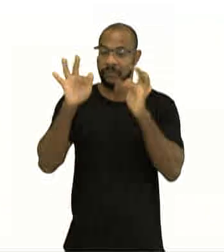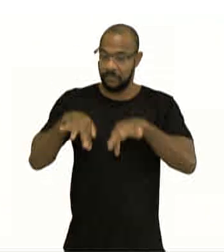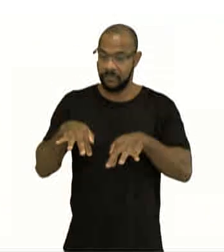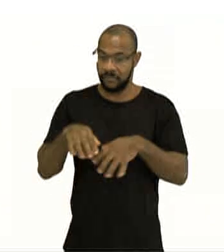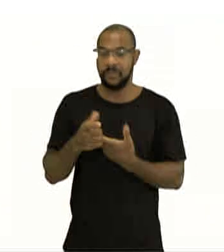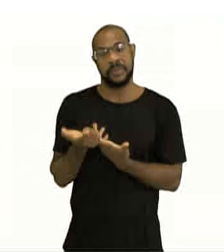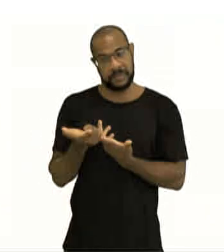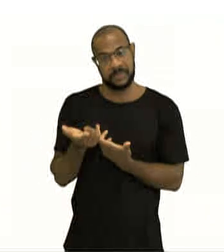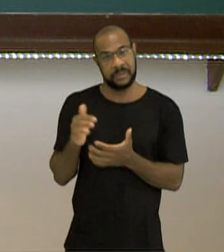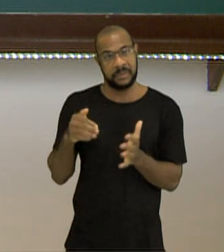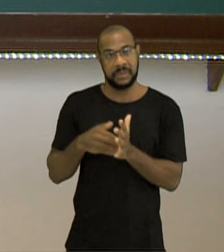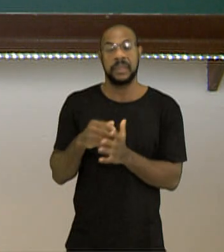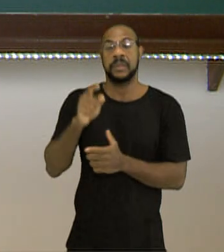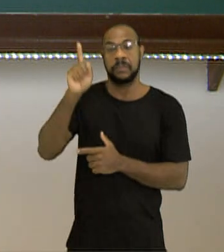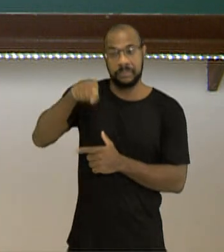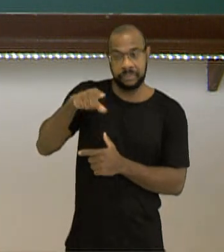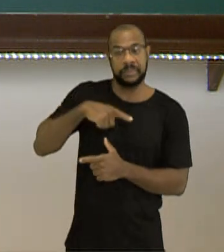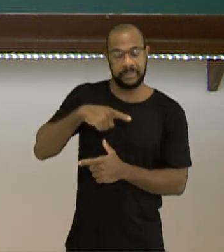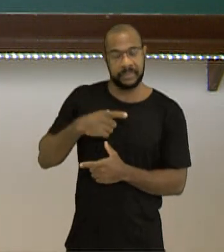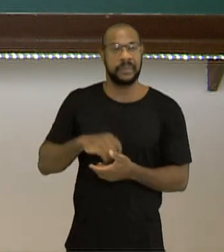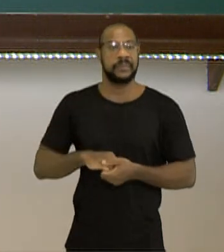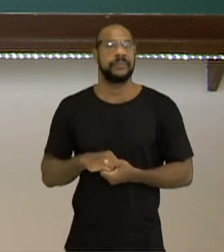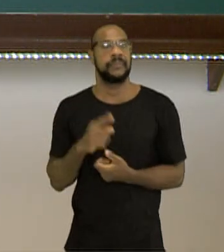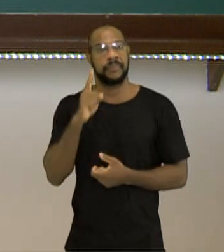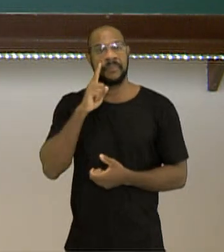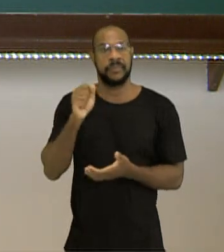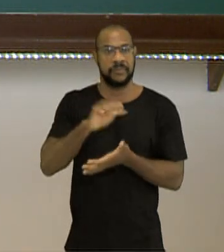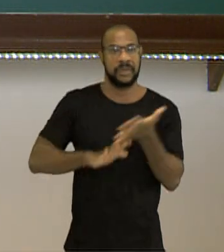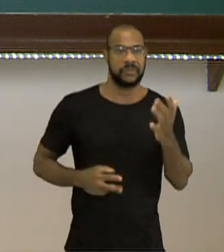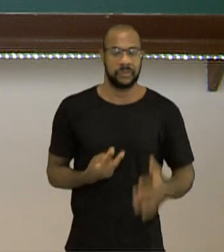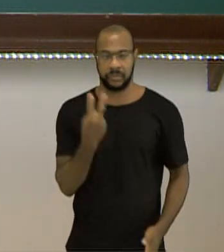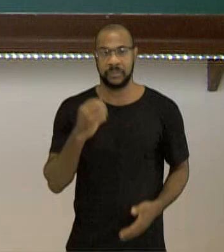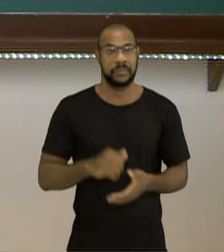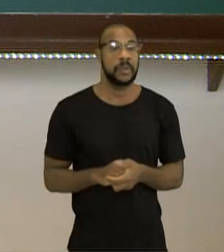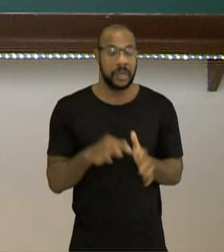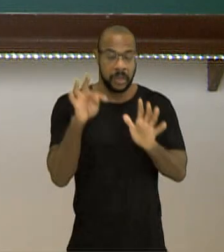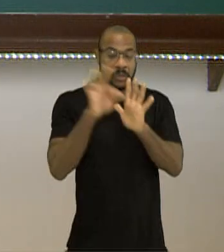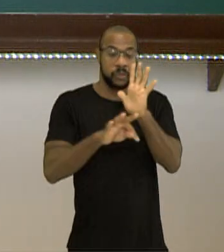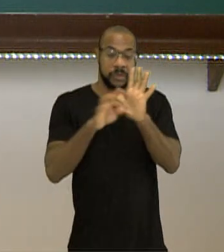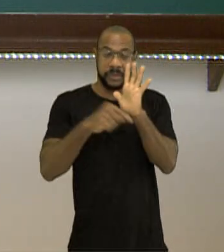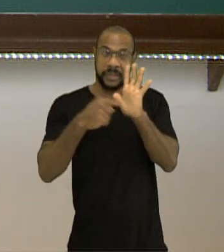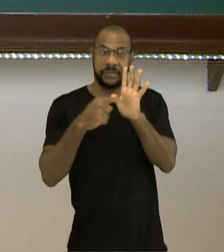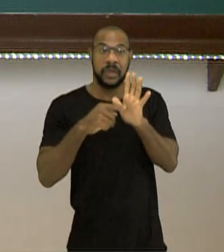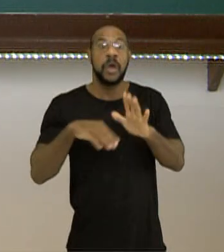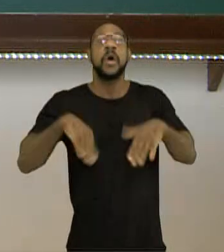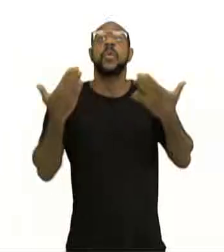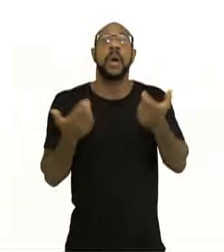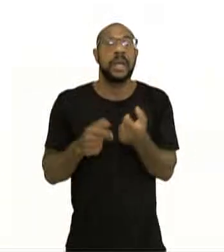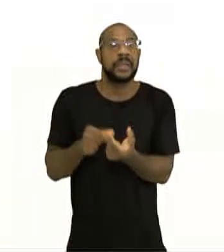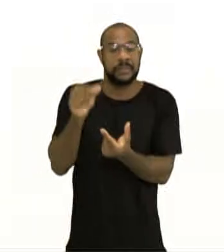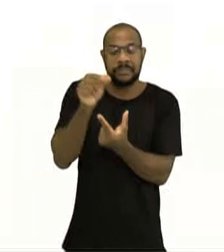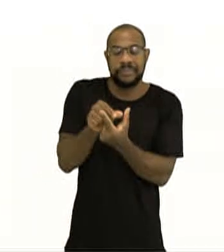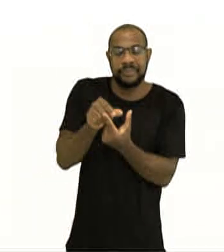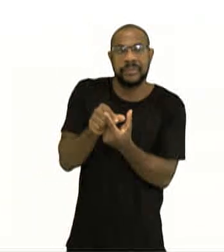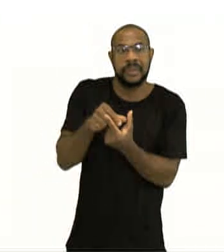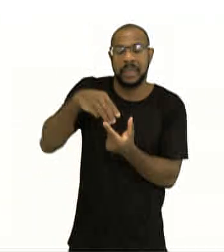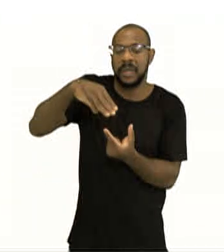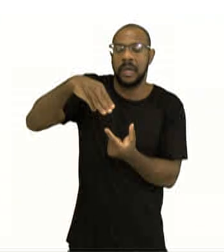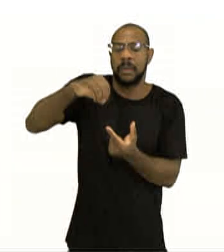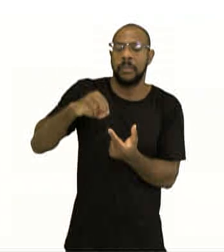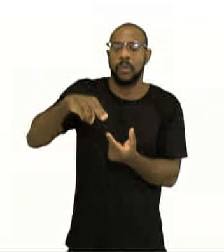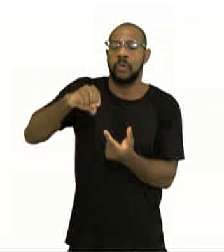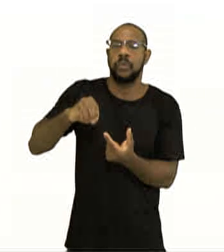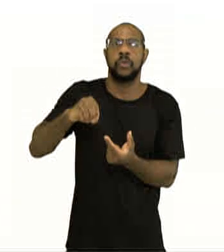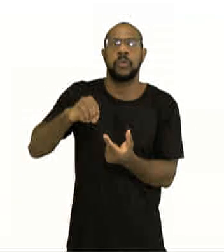Atividade 2. Que delícia! Vamos embora! No texto, quais são os monossílabos